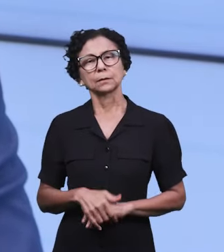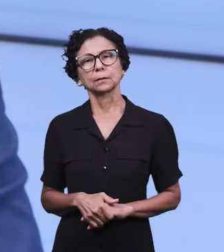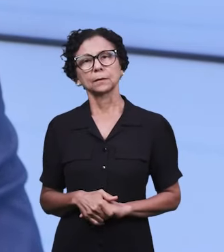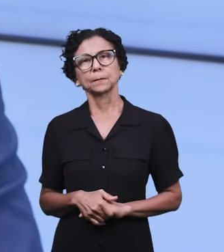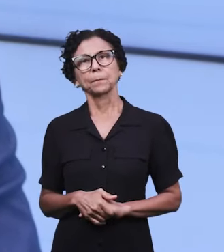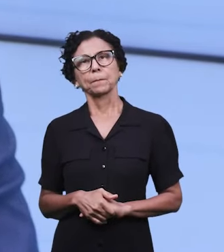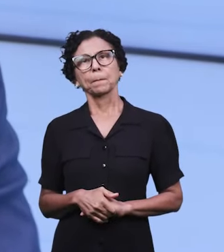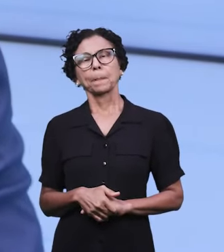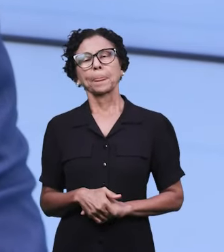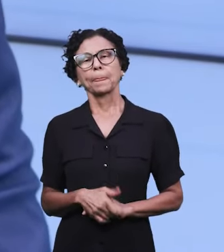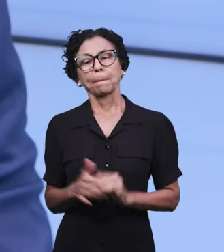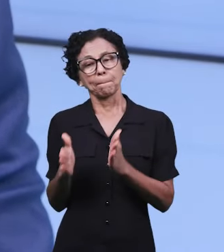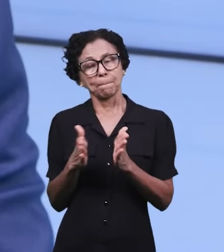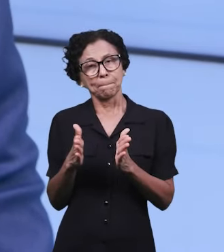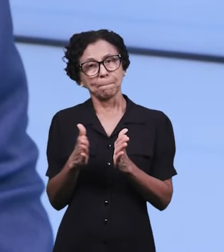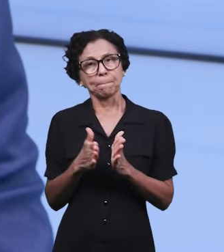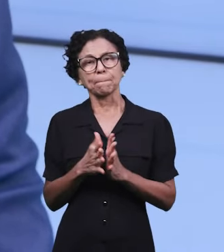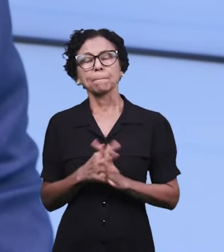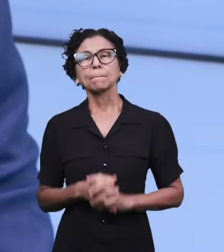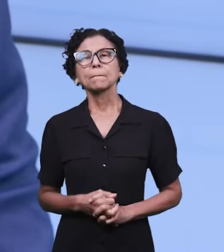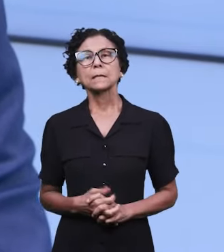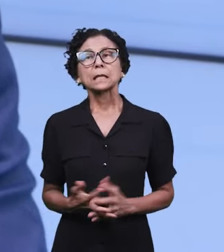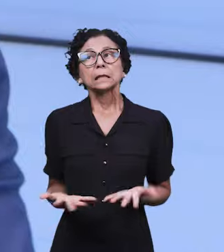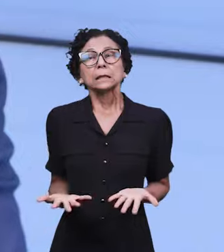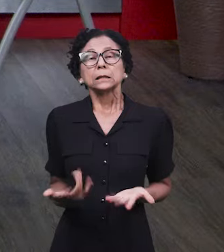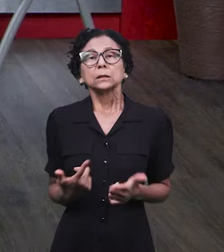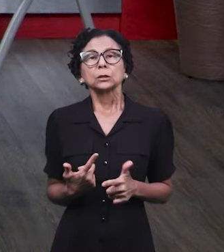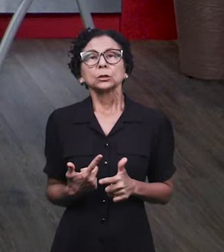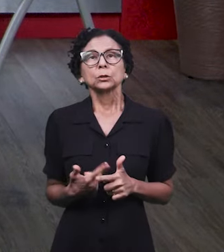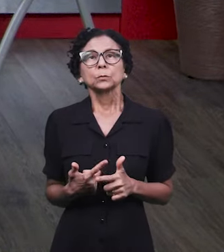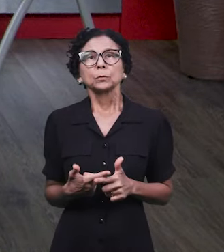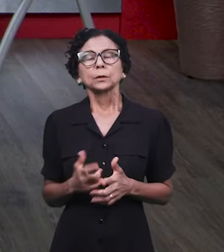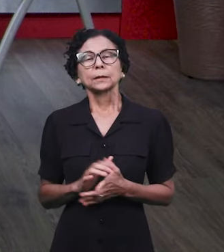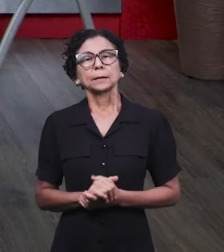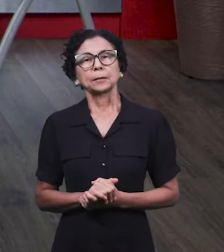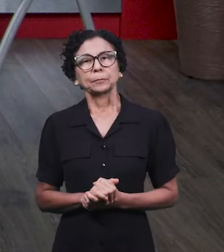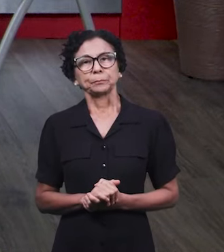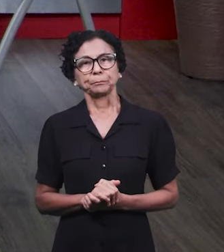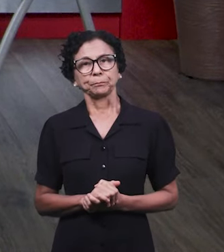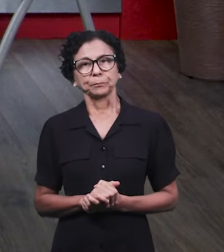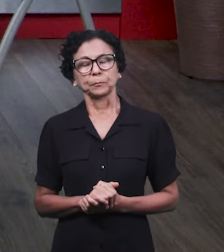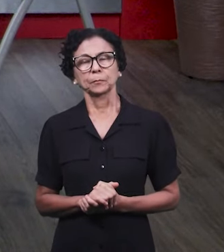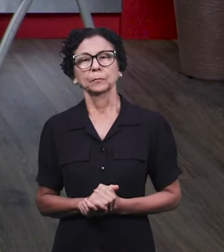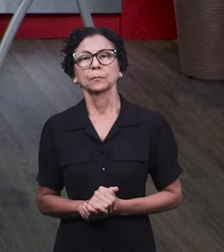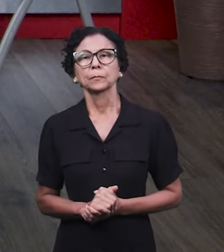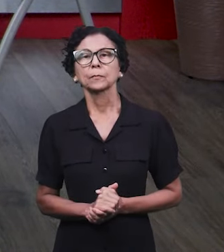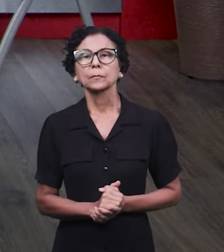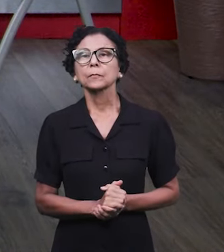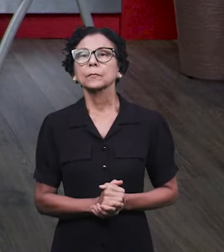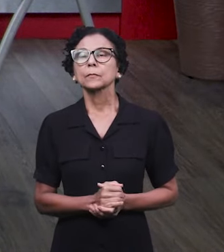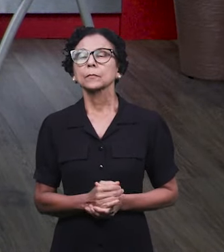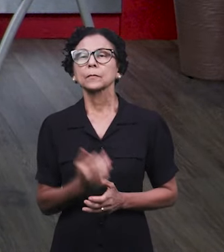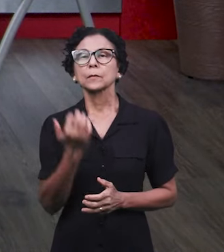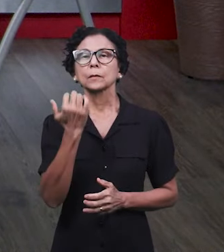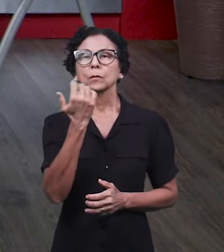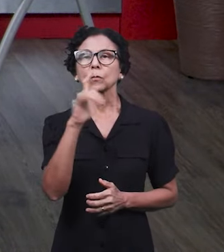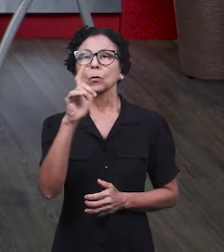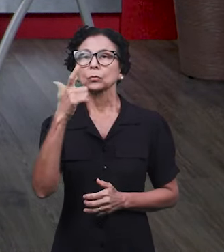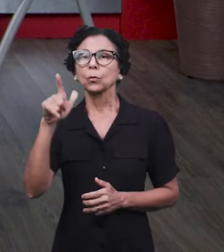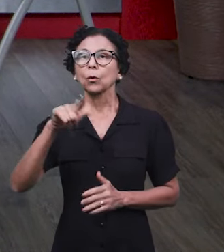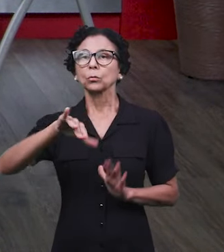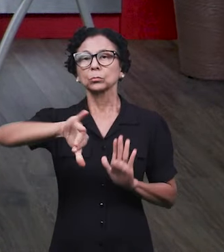eh digamos ter um estarte nesse período e por que quando nós falamos que é uma ação penal privada porque outros